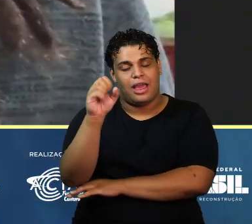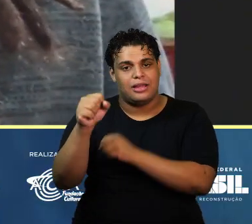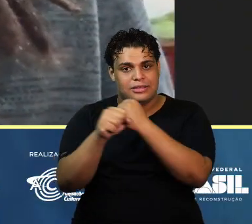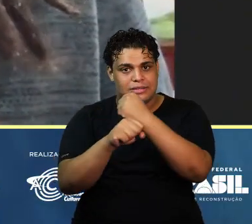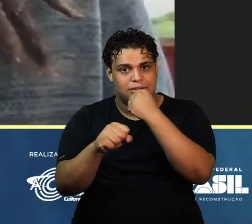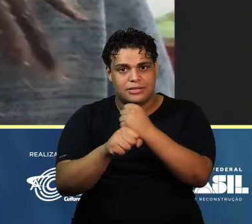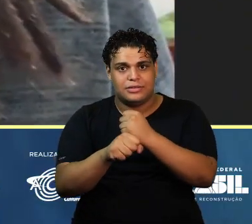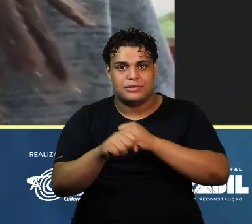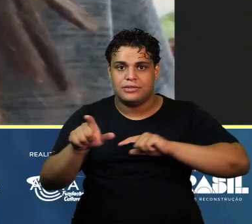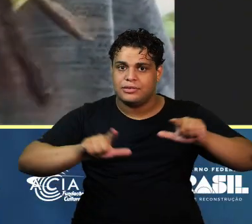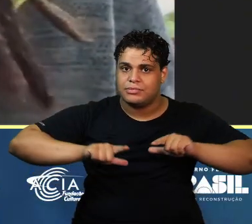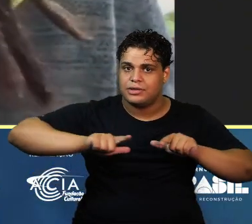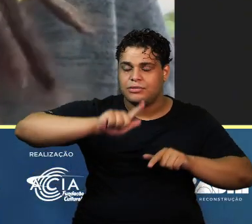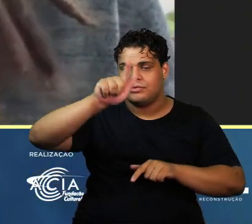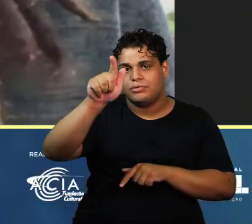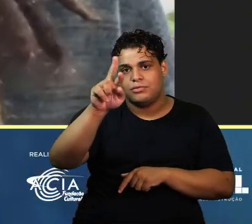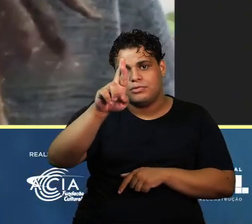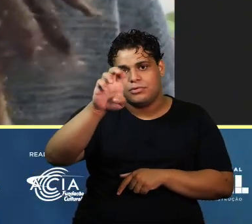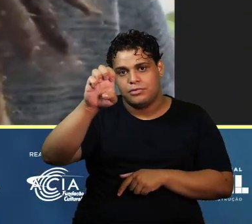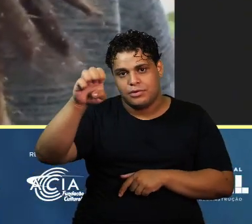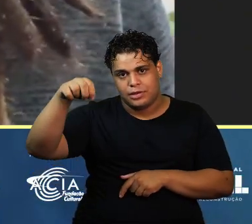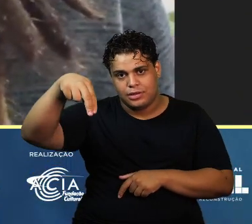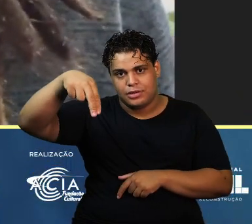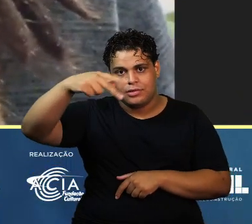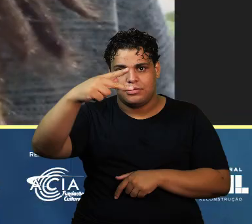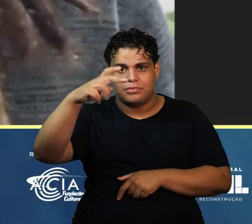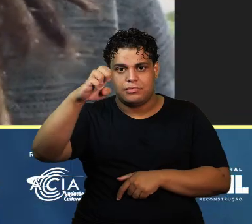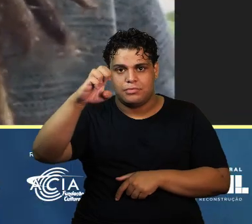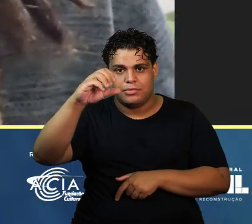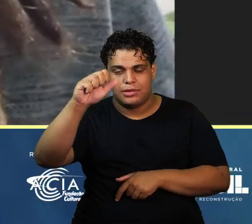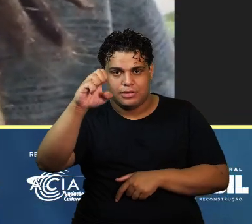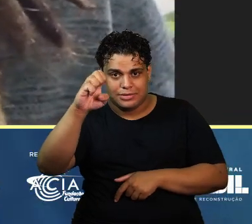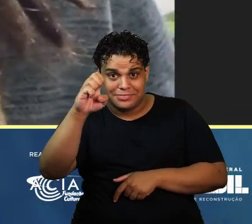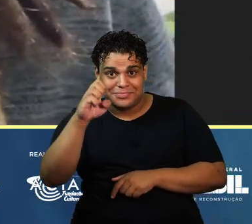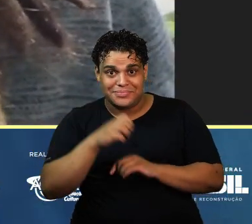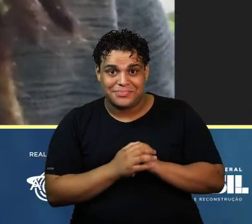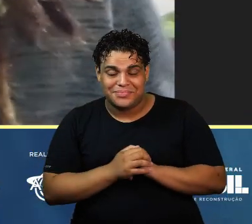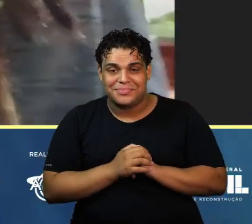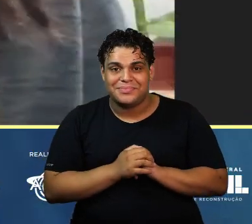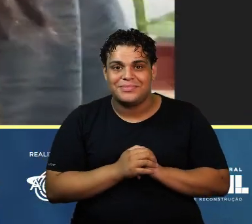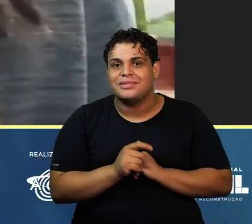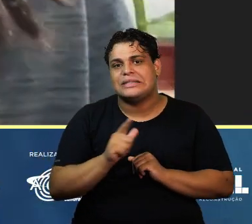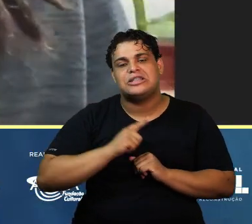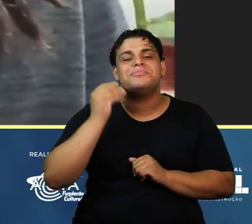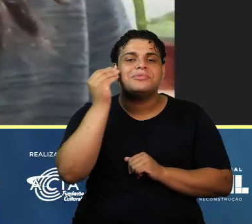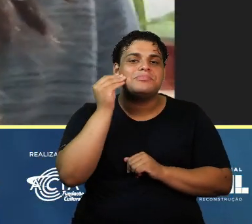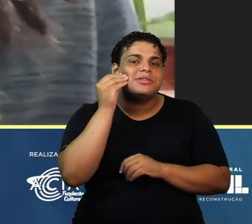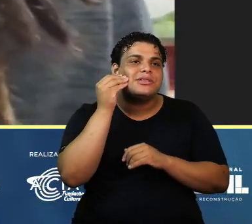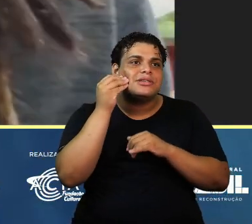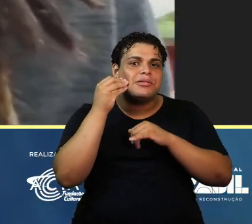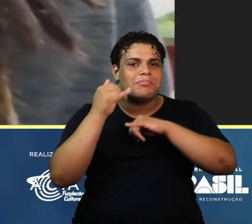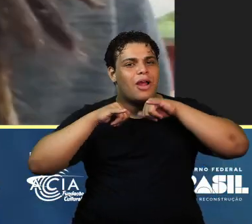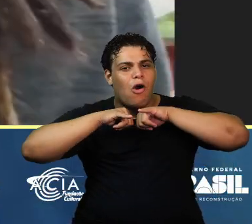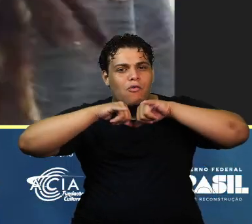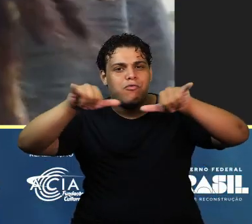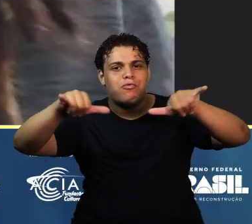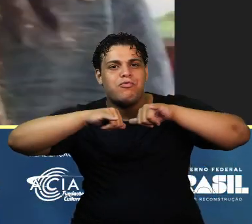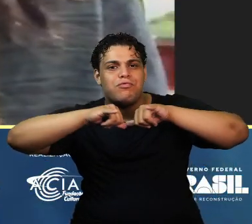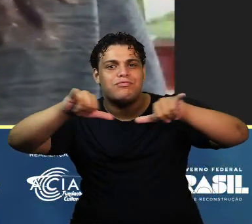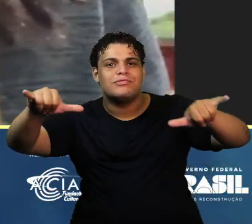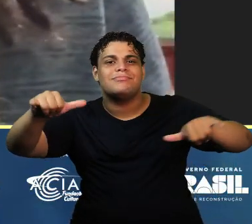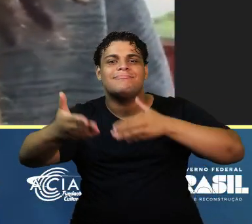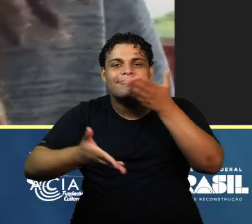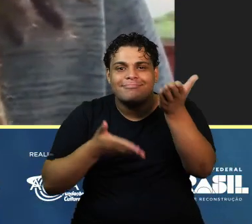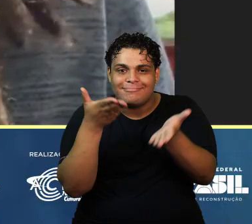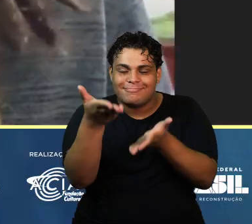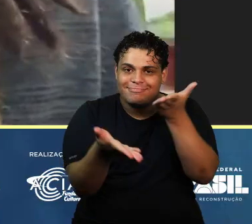atuando no Greenpeace, né? Então, tenho um pouquinho de experiência aí na área para poder compartilhar com o pessoal que está aqui